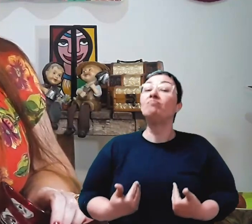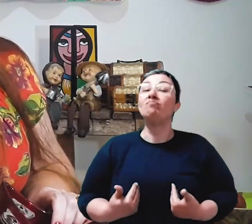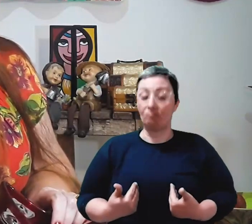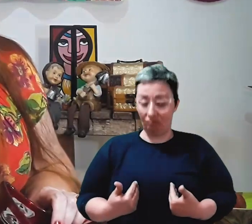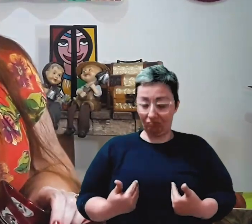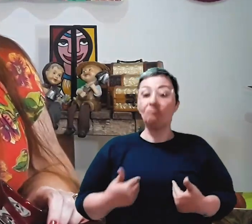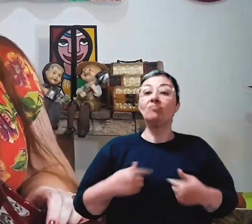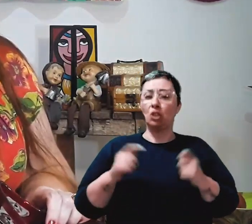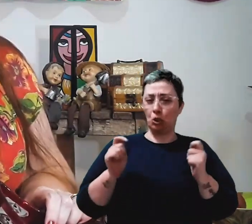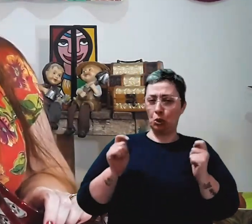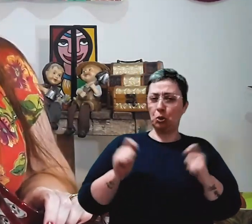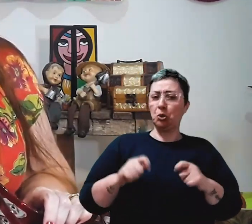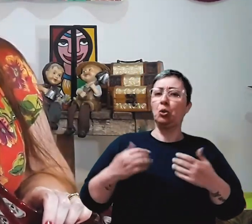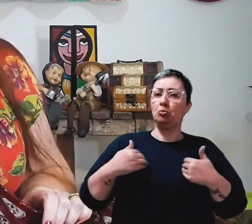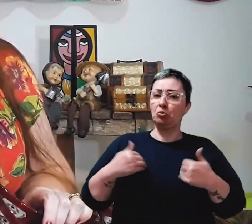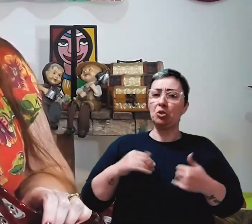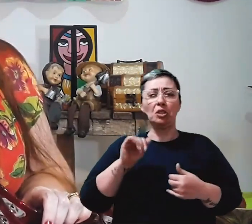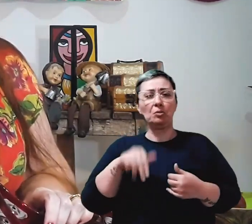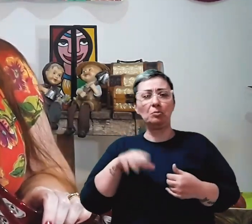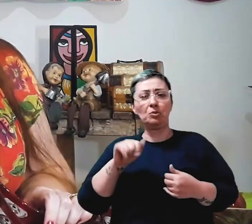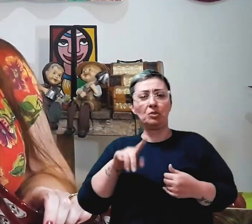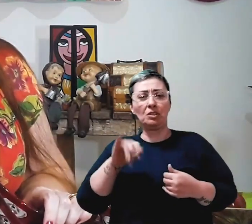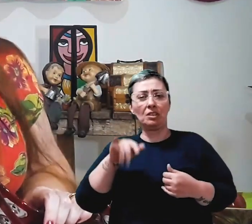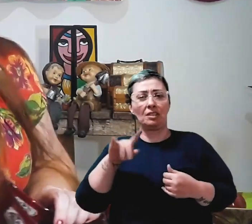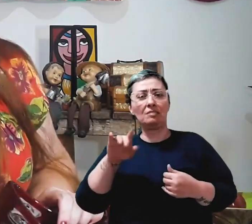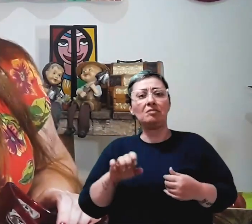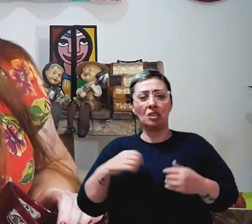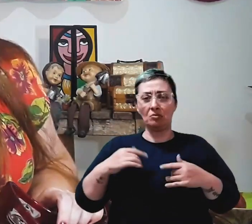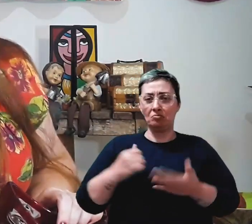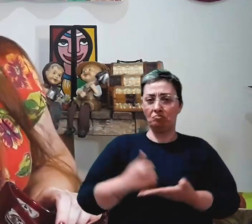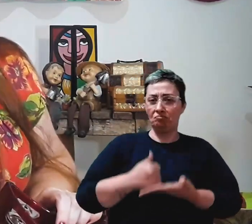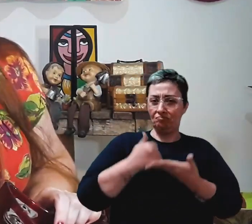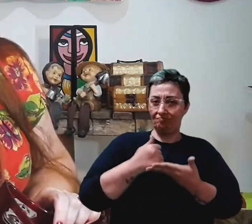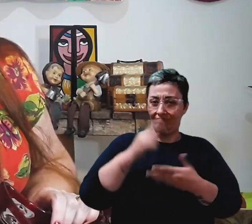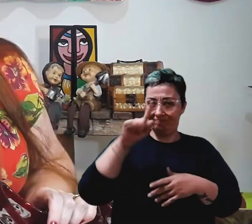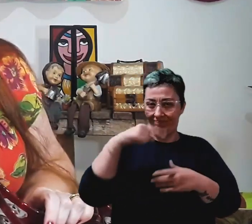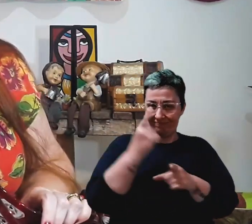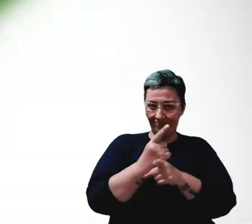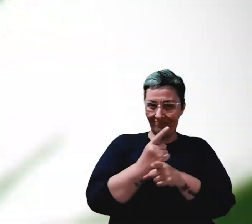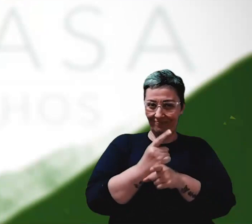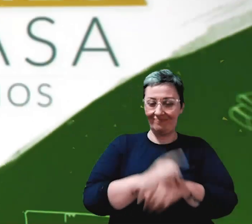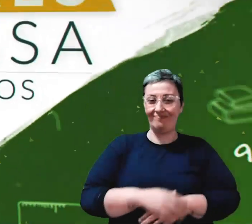Dá potência à nossa imunidade. É verdade. A gente se vê.